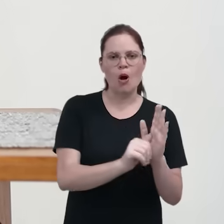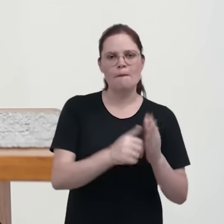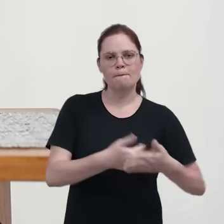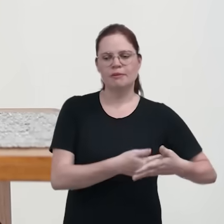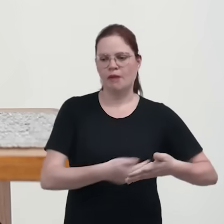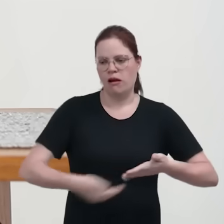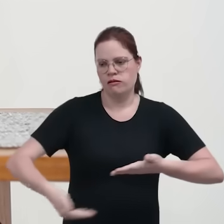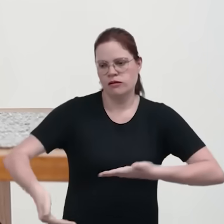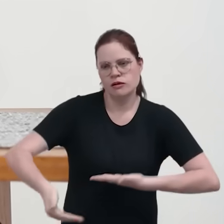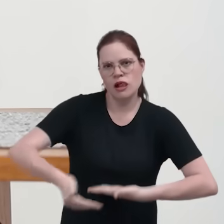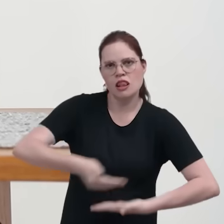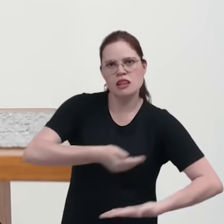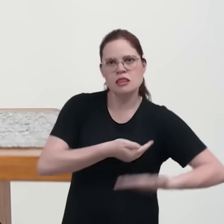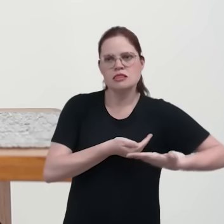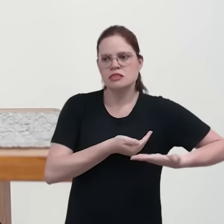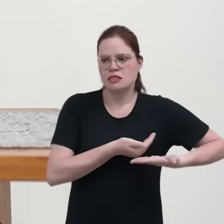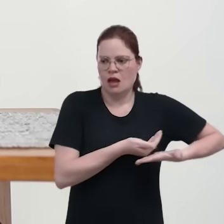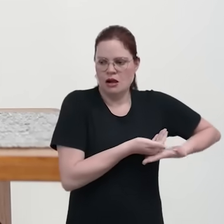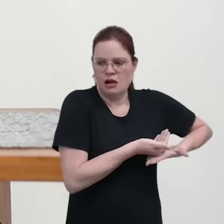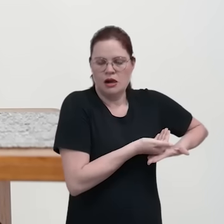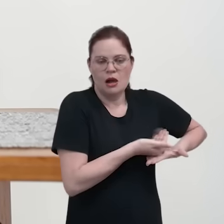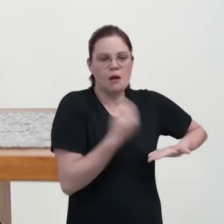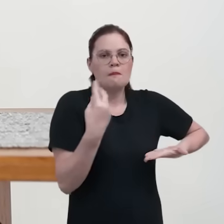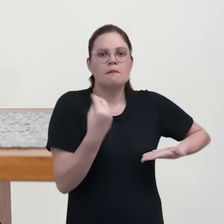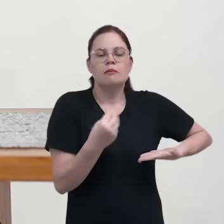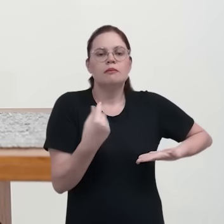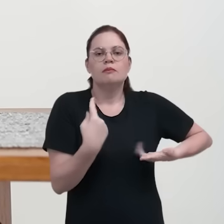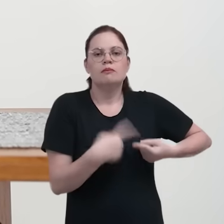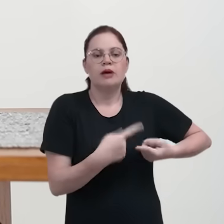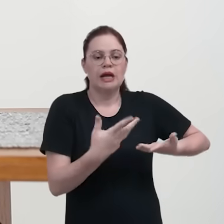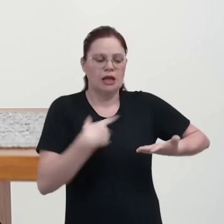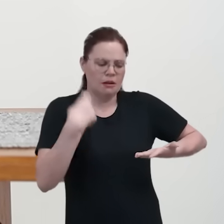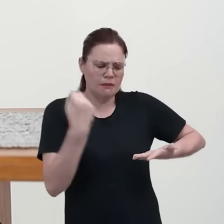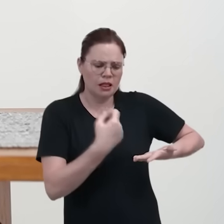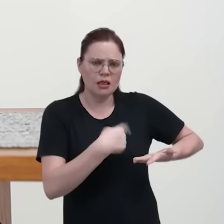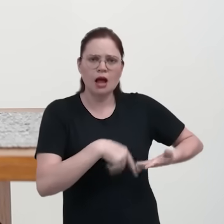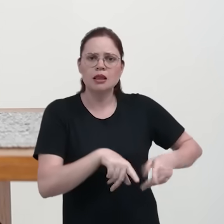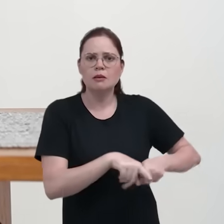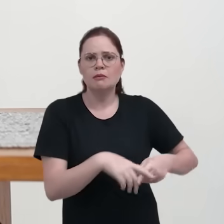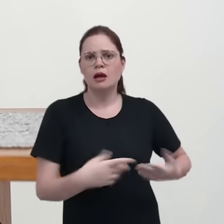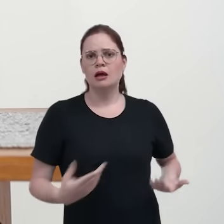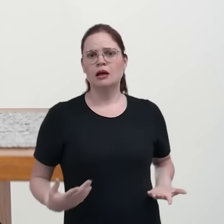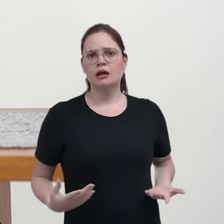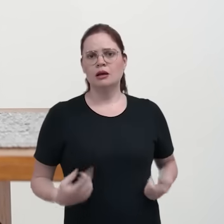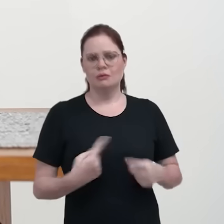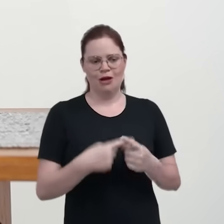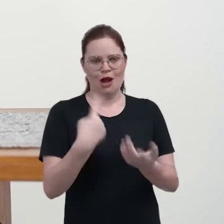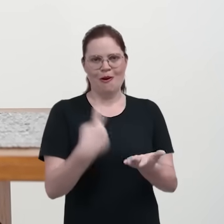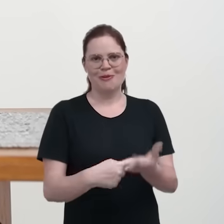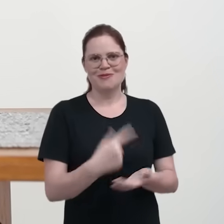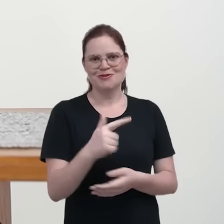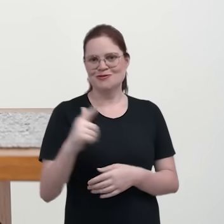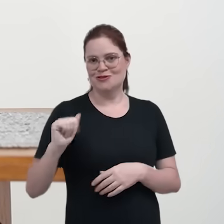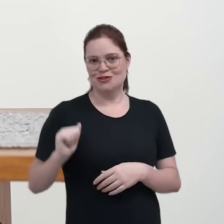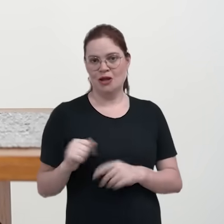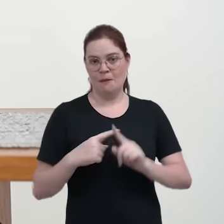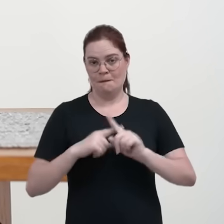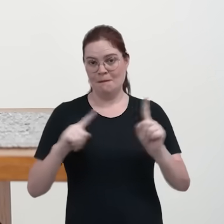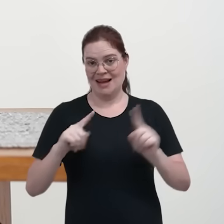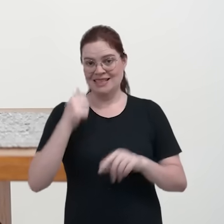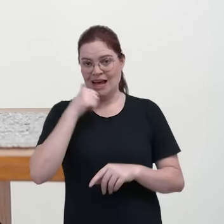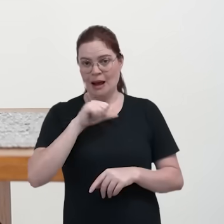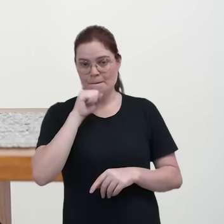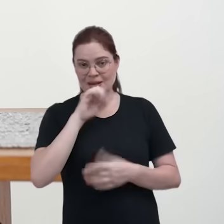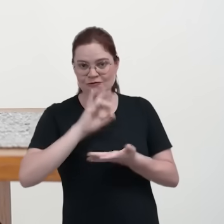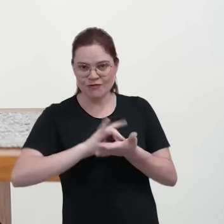também. Porque é um descomprometimento. Mas a mãe cujo filho era